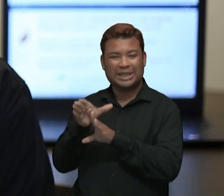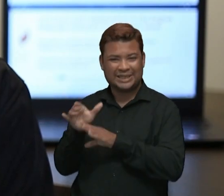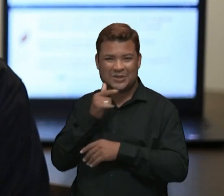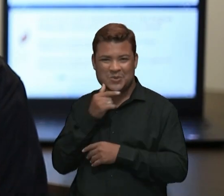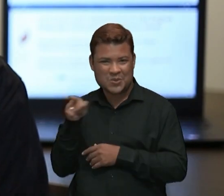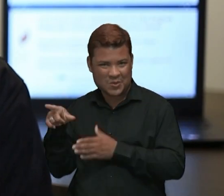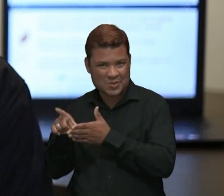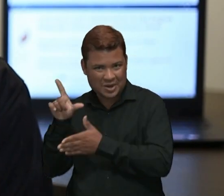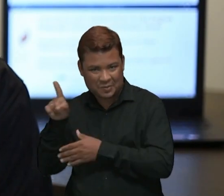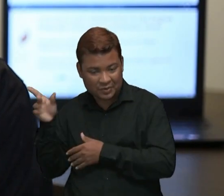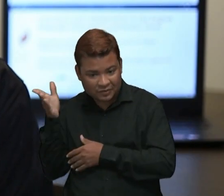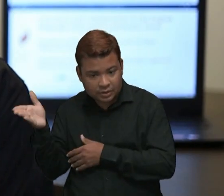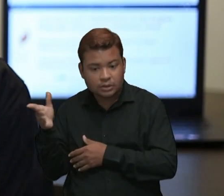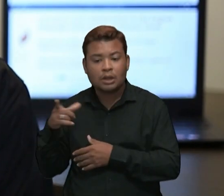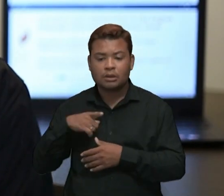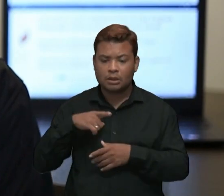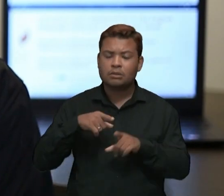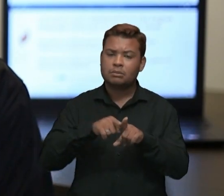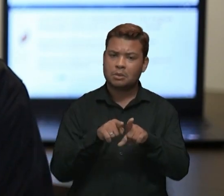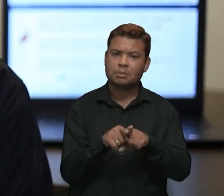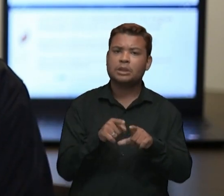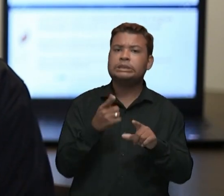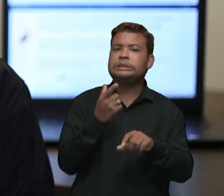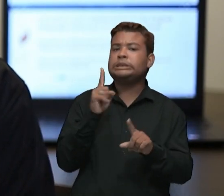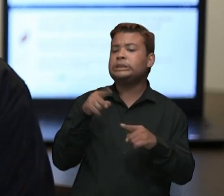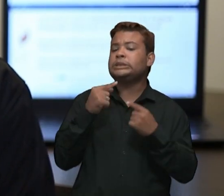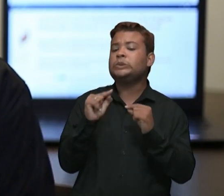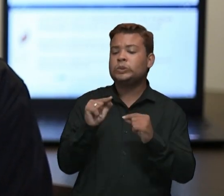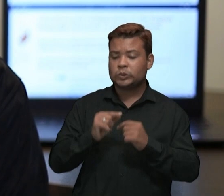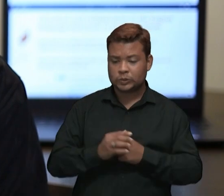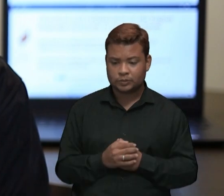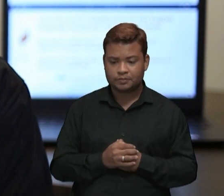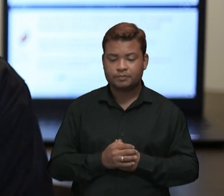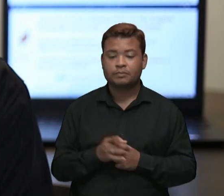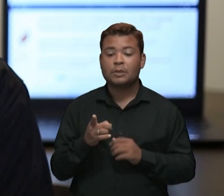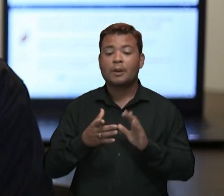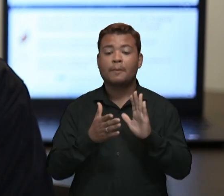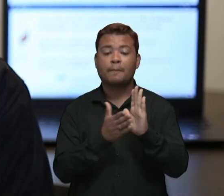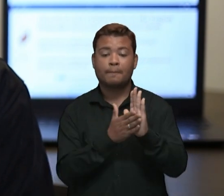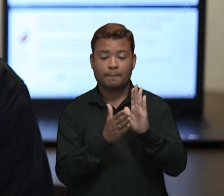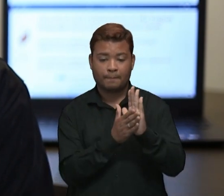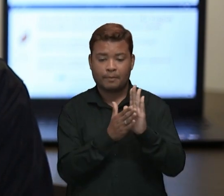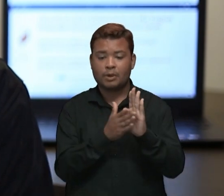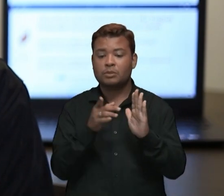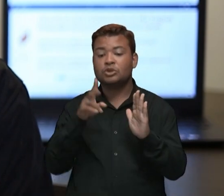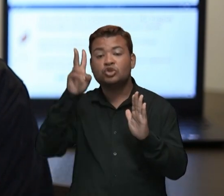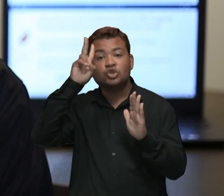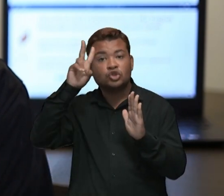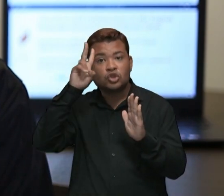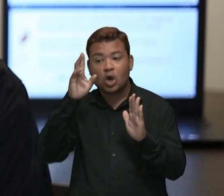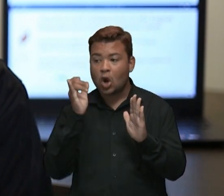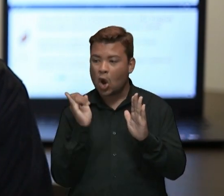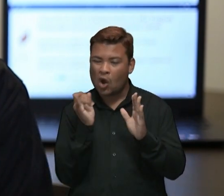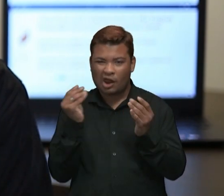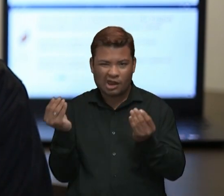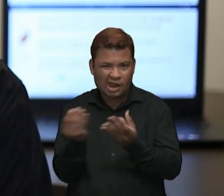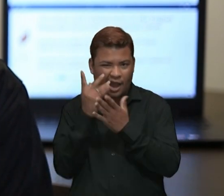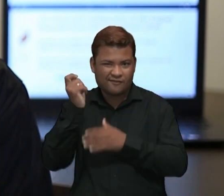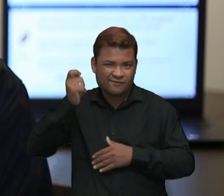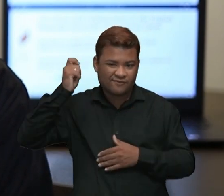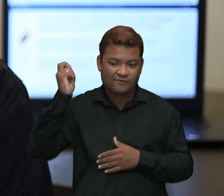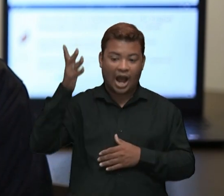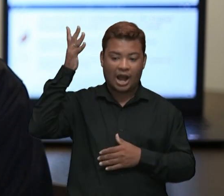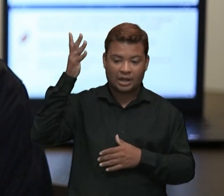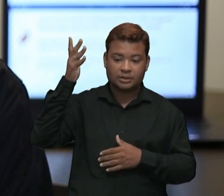os desafios dessa metodologia. A proposta seria que eles utilizassem as histórias dos contos de fadas para